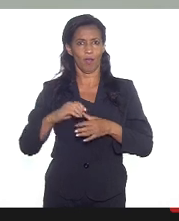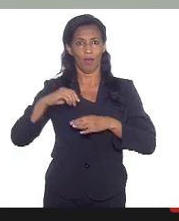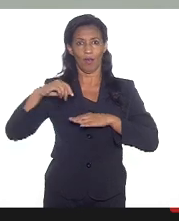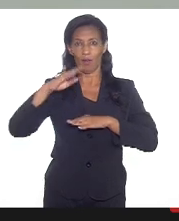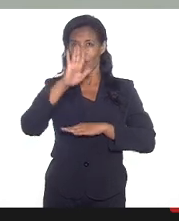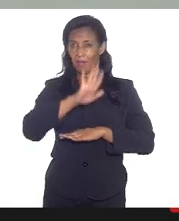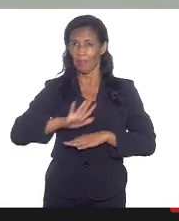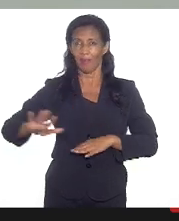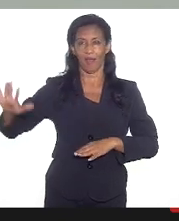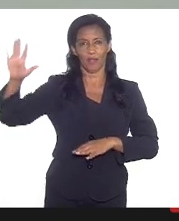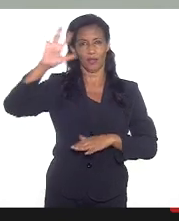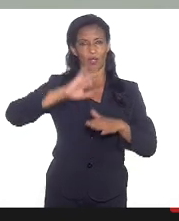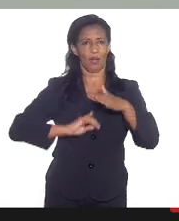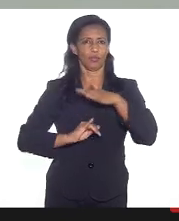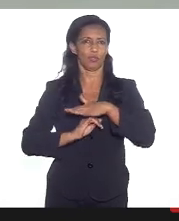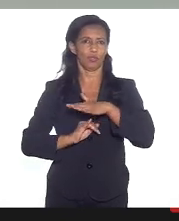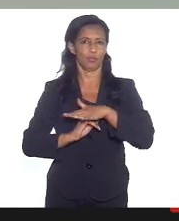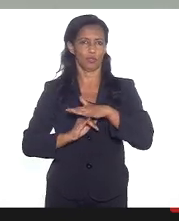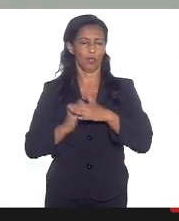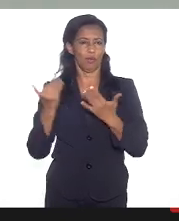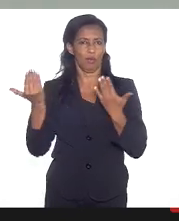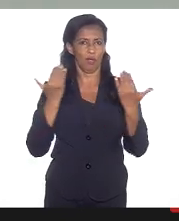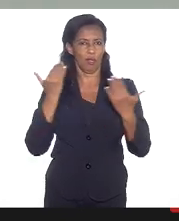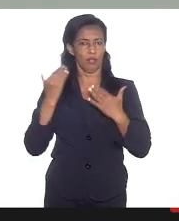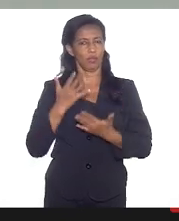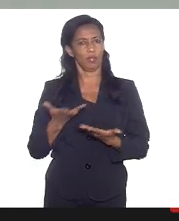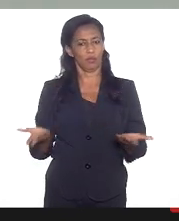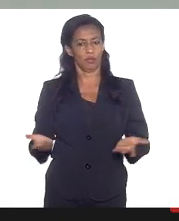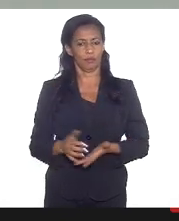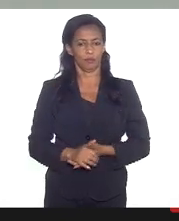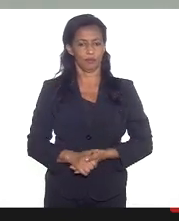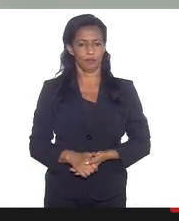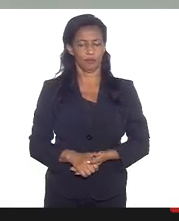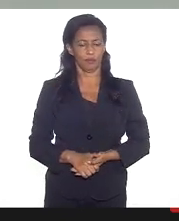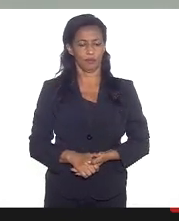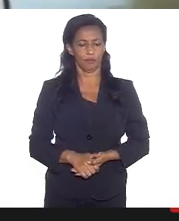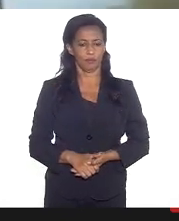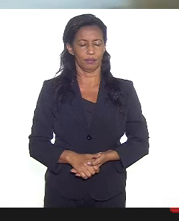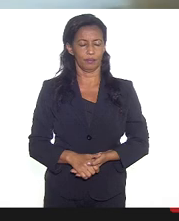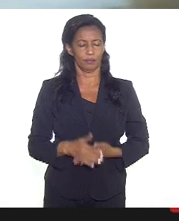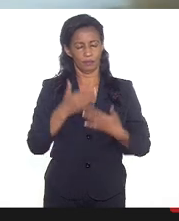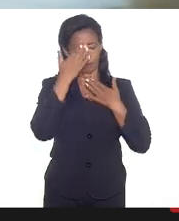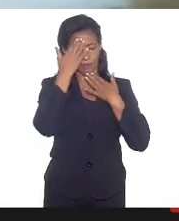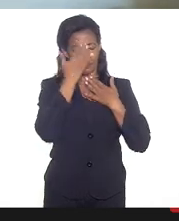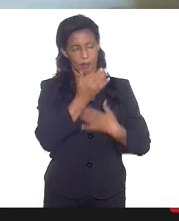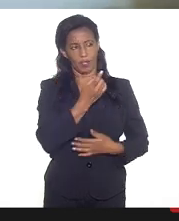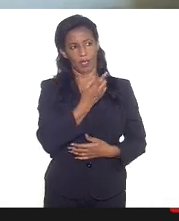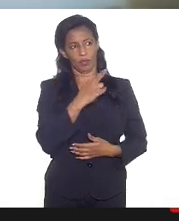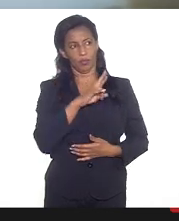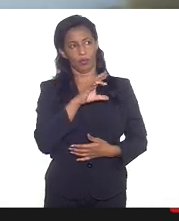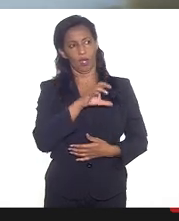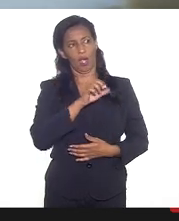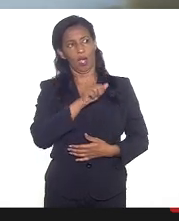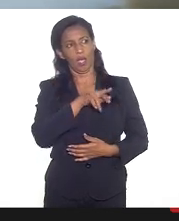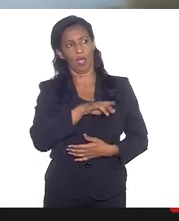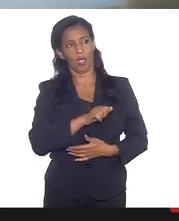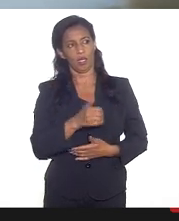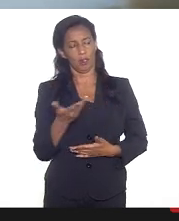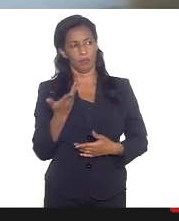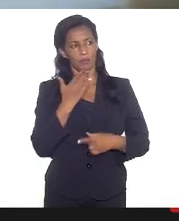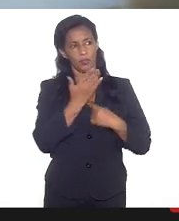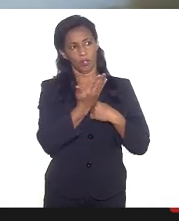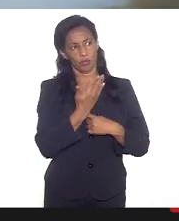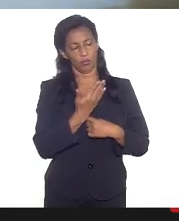e institucional relacionado a isso. Obrigado, doutora Karine, pela sua